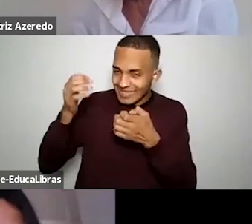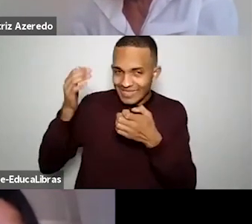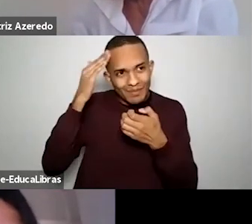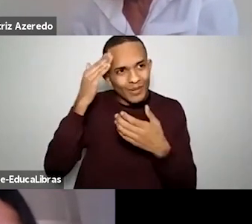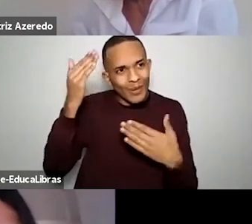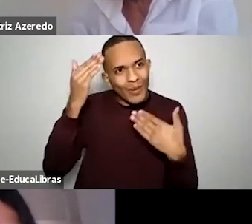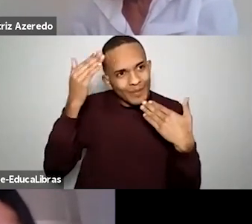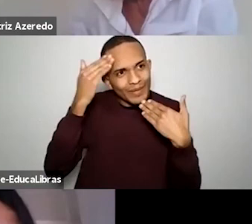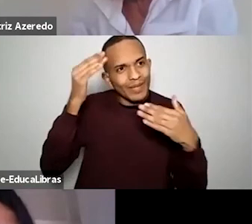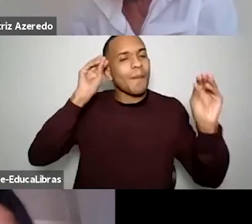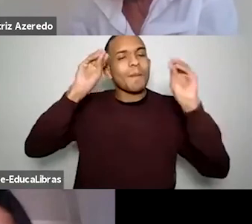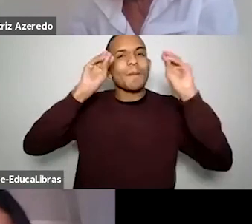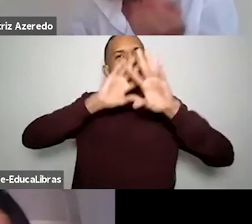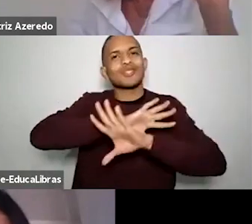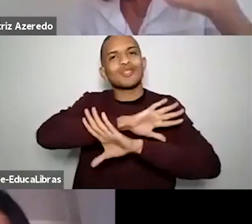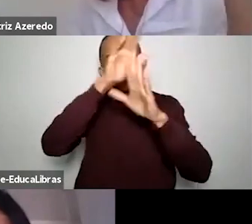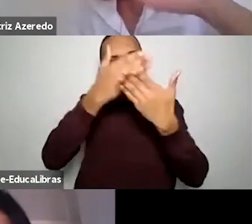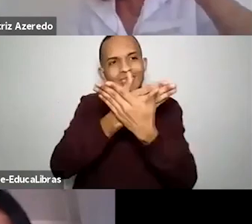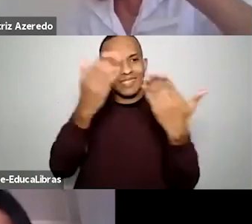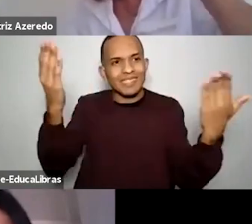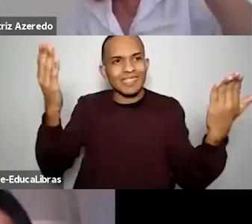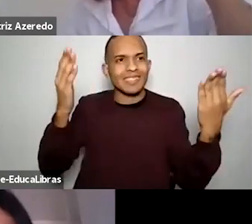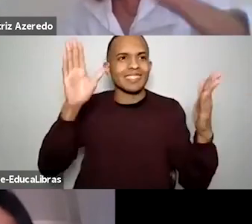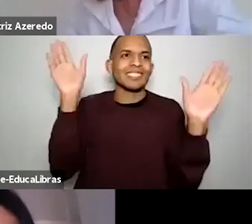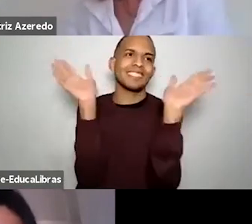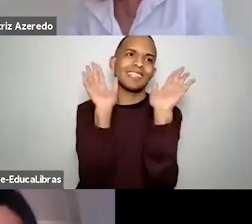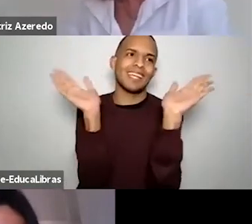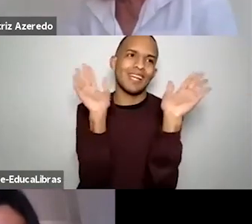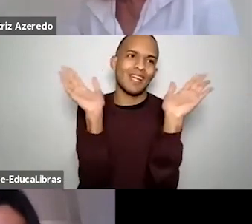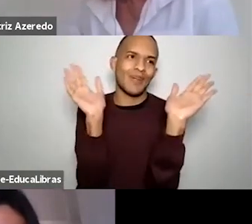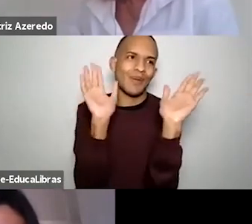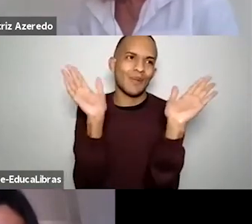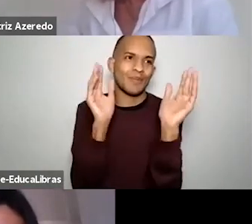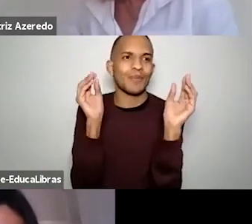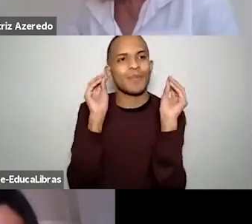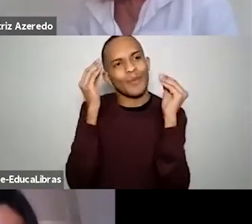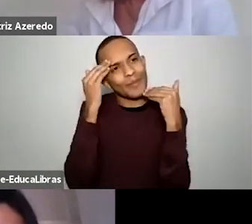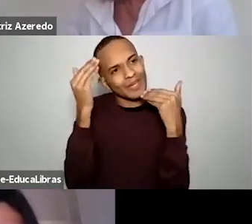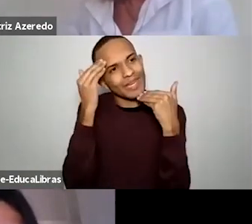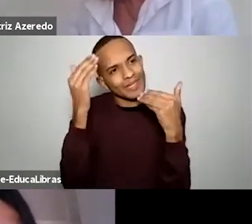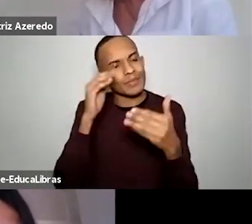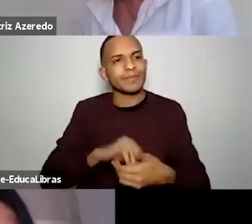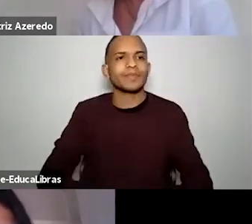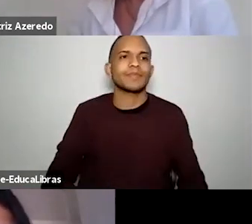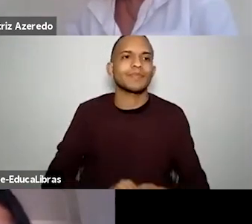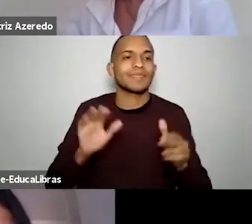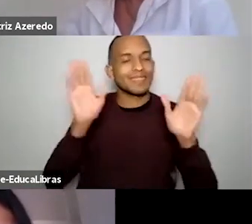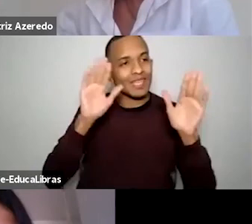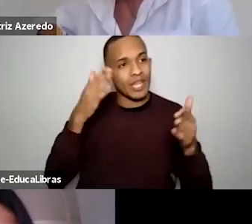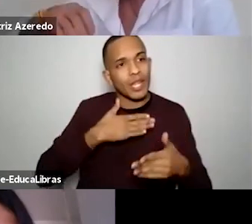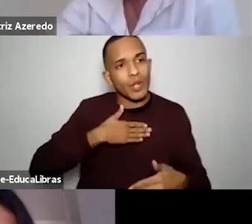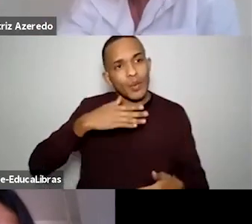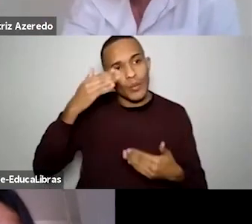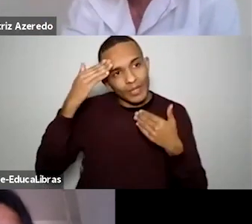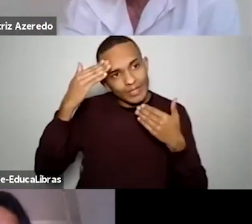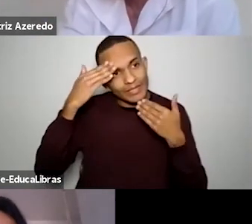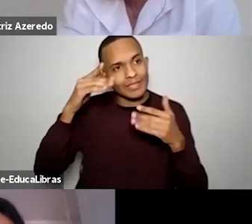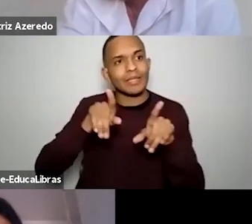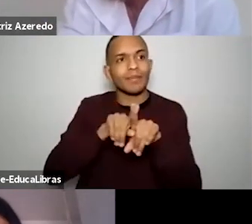Obrigada. Beijo para todo mundo, aproveitando. Tchau. Gente, obrigada. Eu queria agradecer,